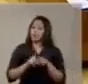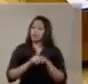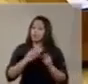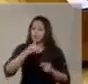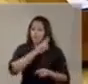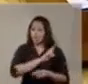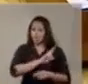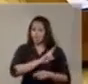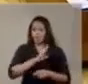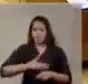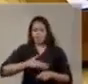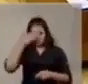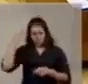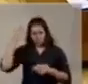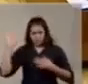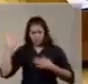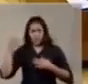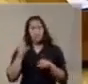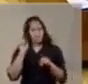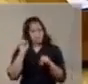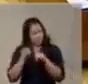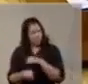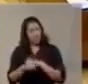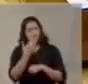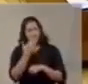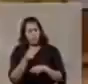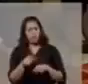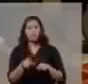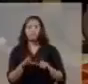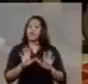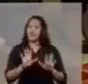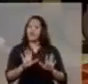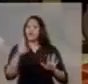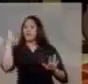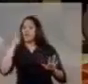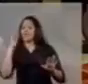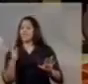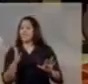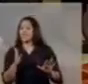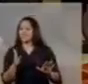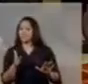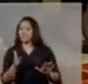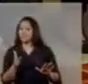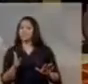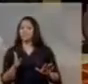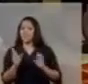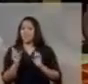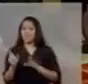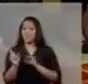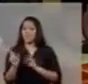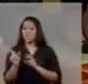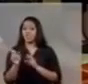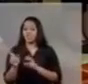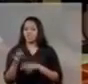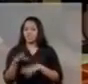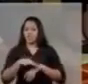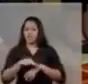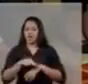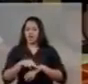abate religioso para fins alimentares. Aliás, o Brasil é um dos maiores exportadores de